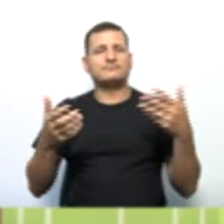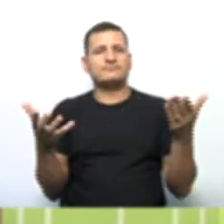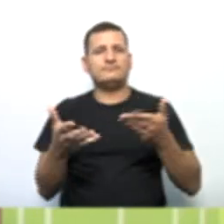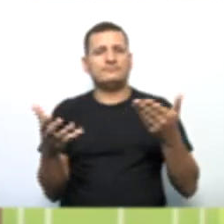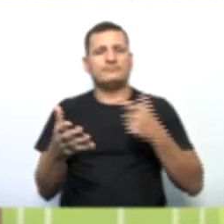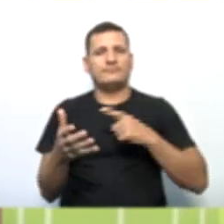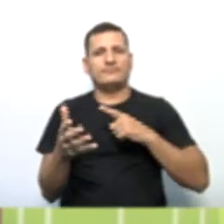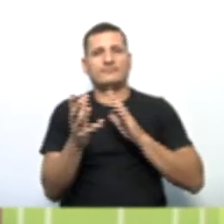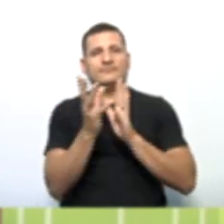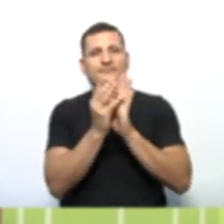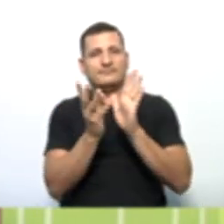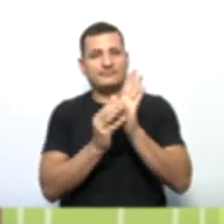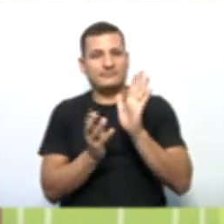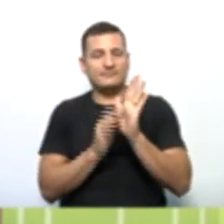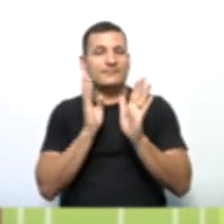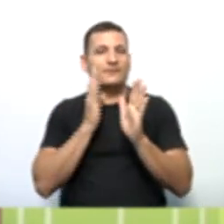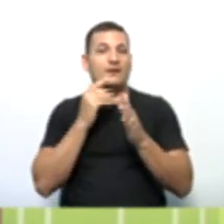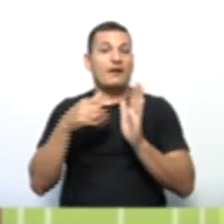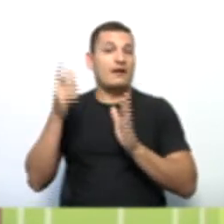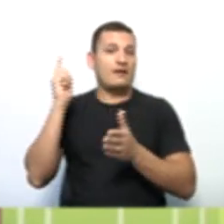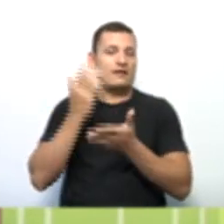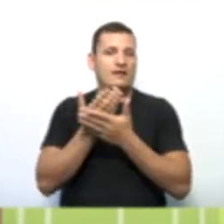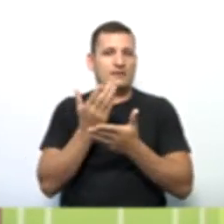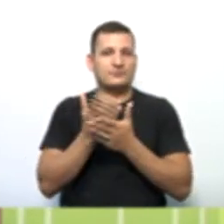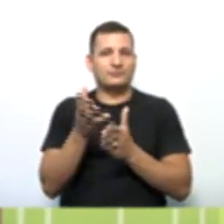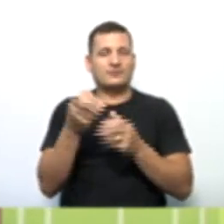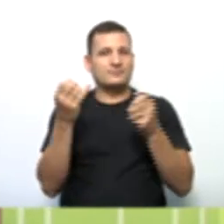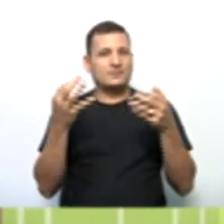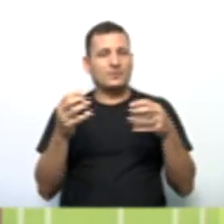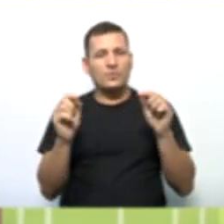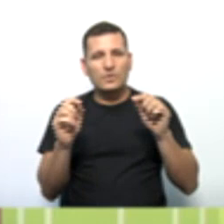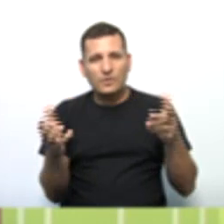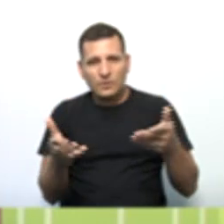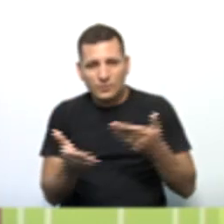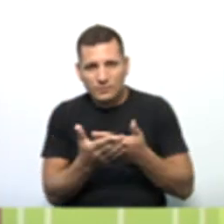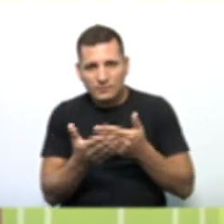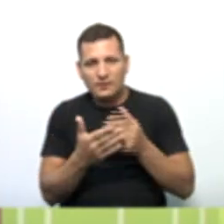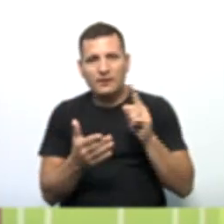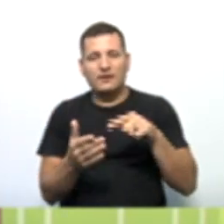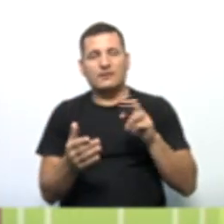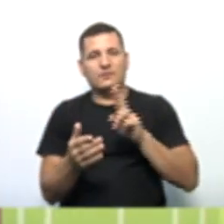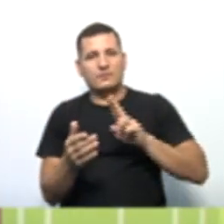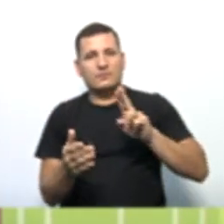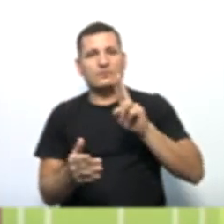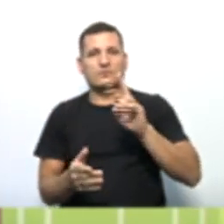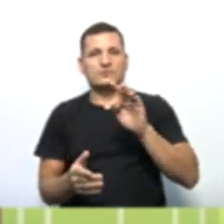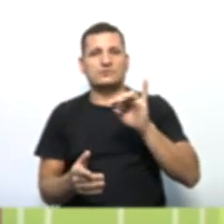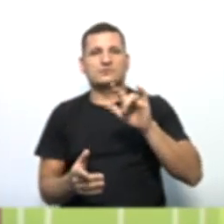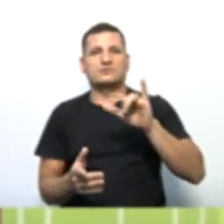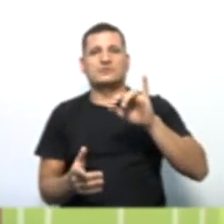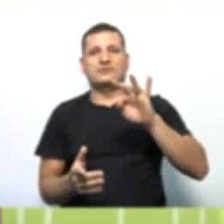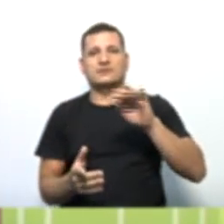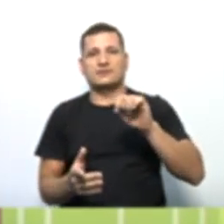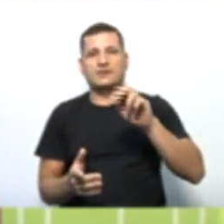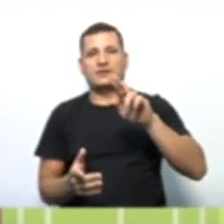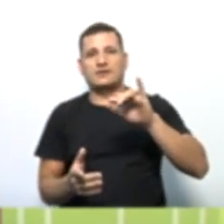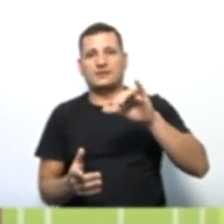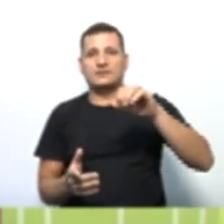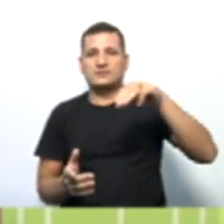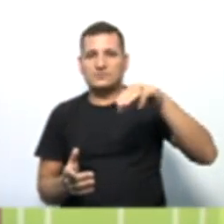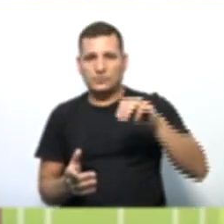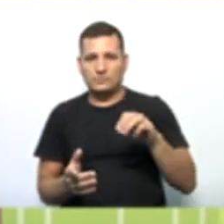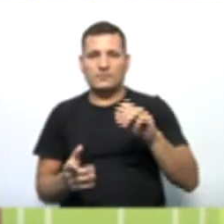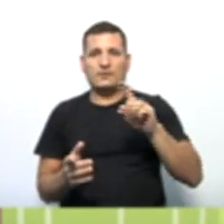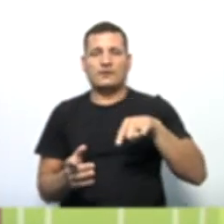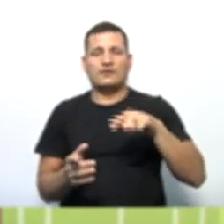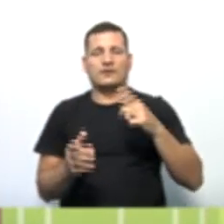já dei spoiler na aula passada de que hoje nós iremos falar sobre o utilitarismo, sobre a ética kantiana. Espero que vocês já estejam aí